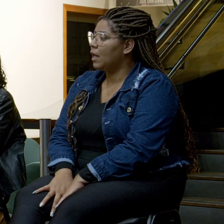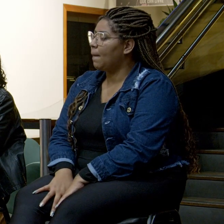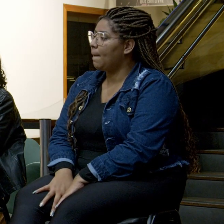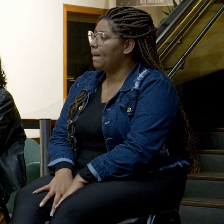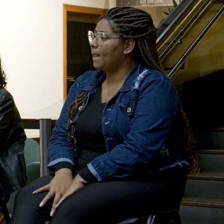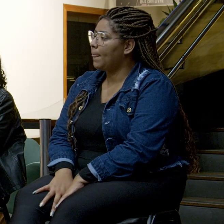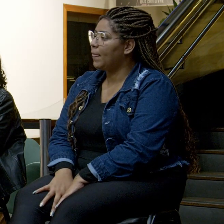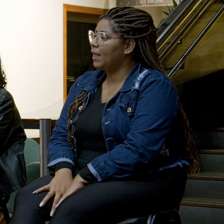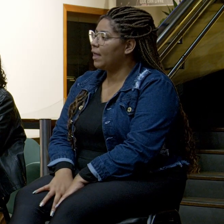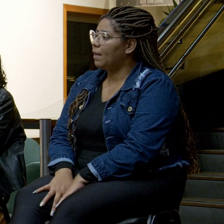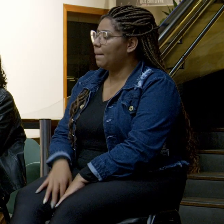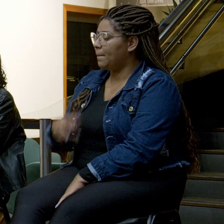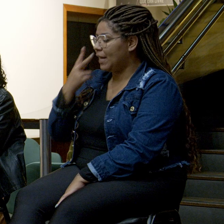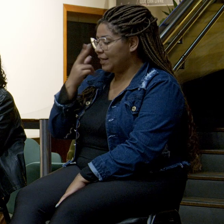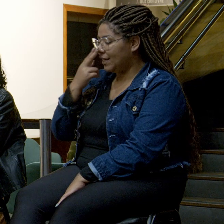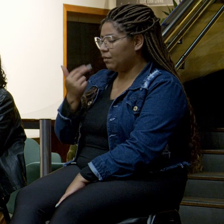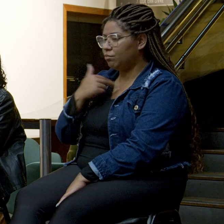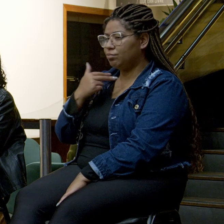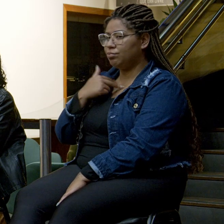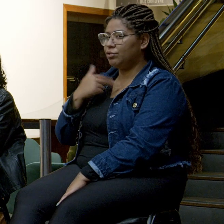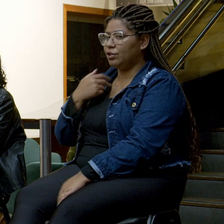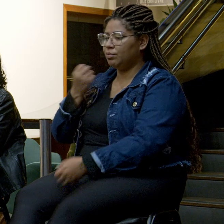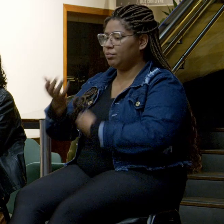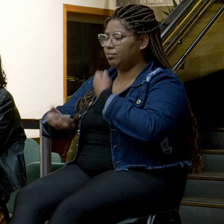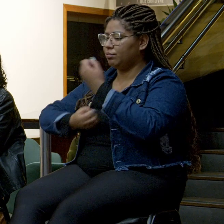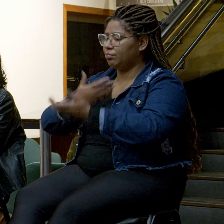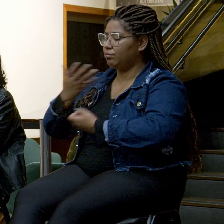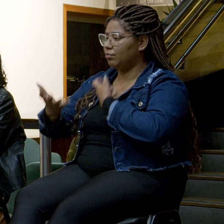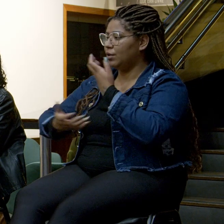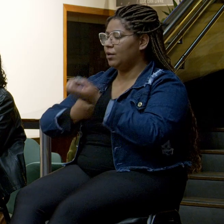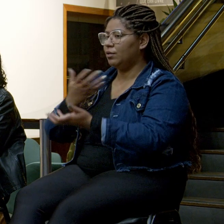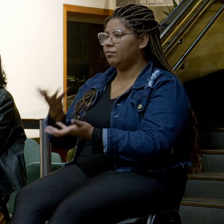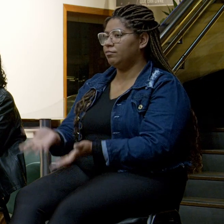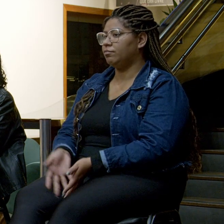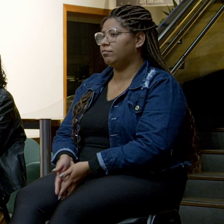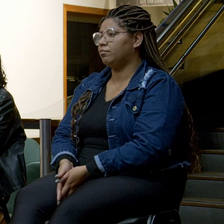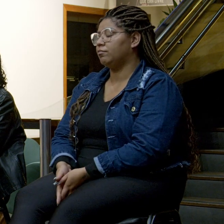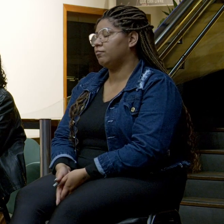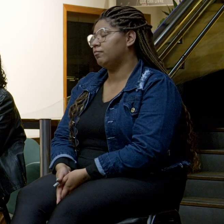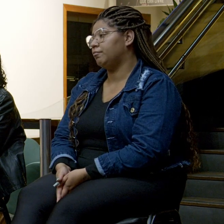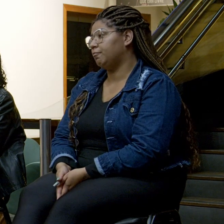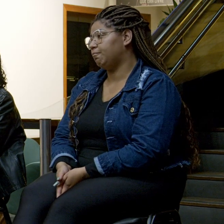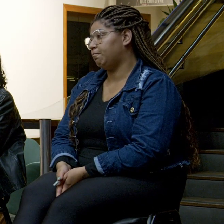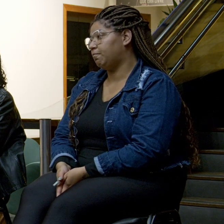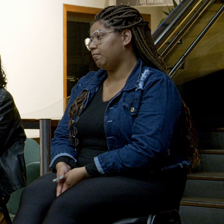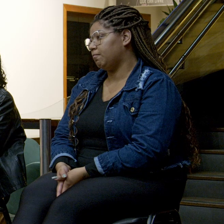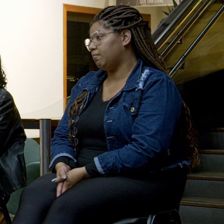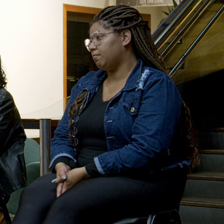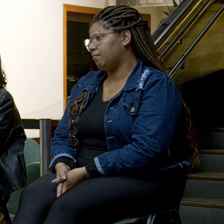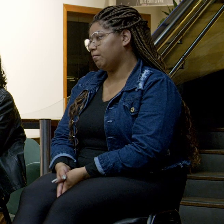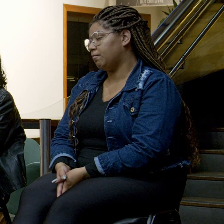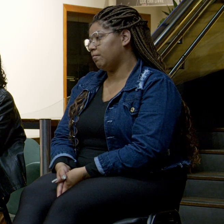de tabu com muito recalque em cima. E